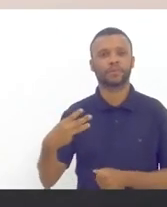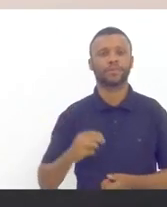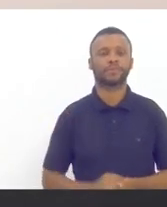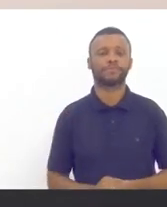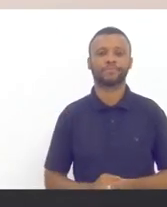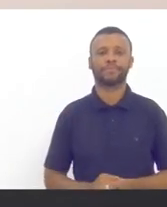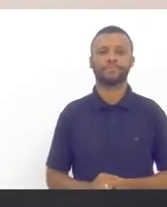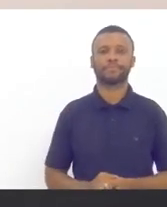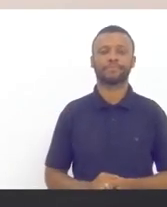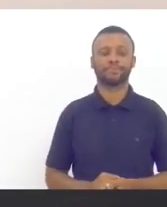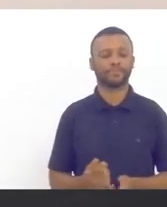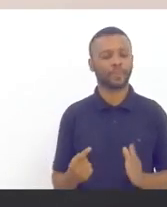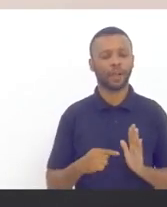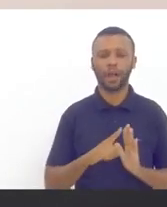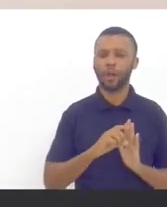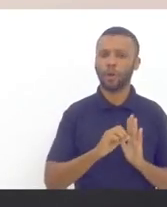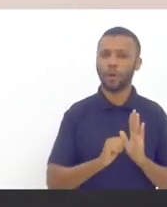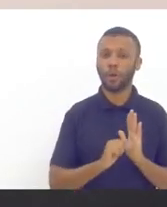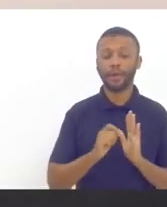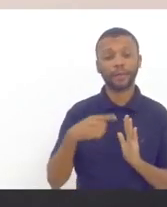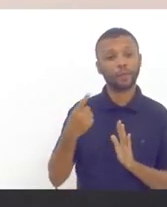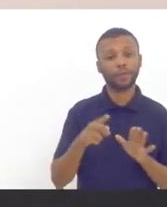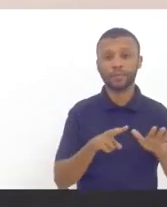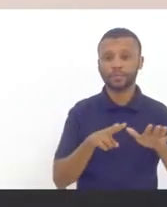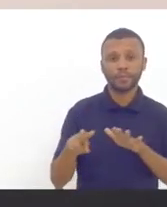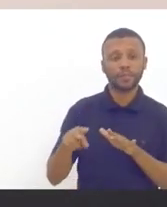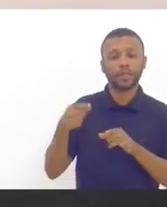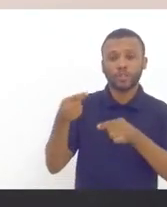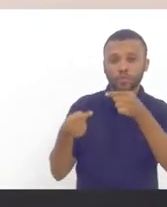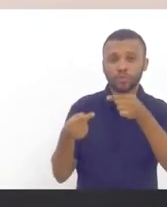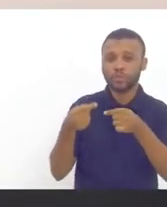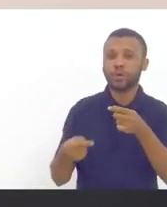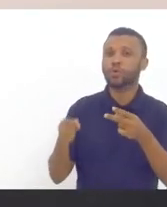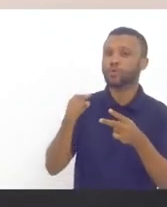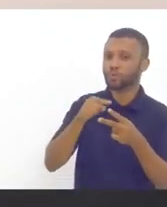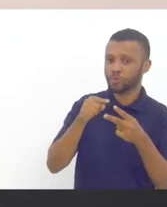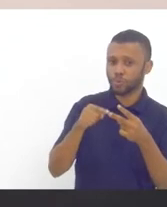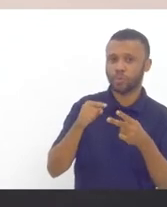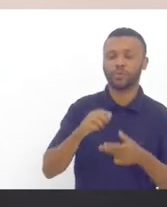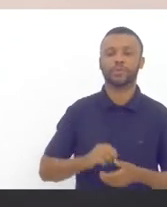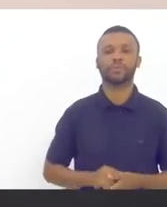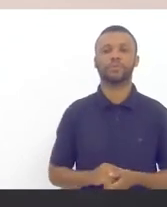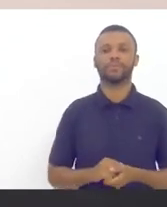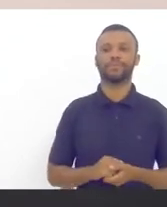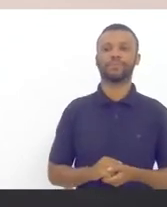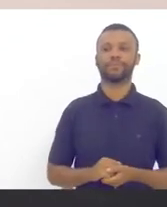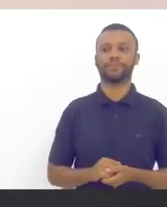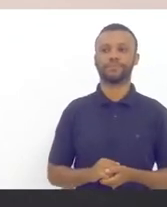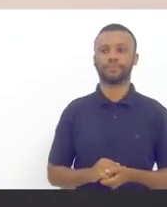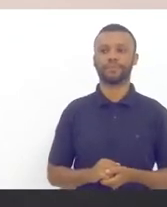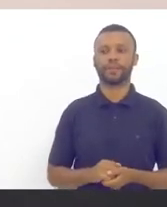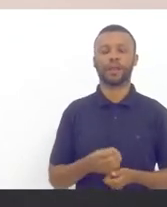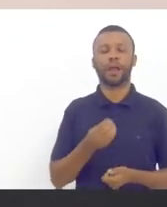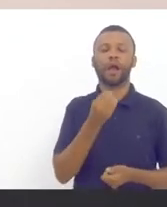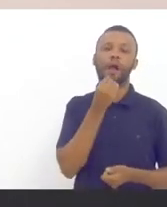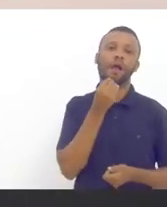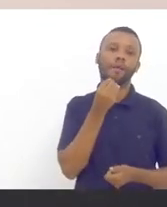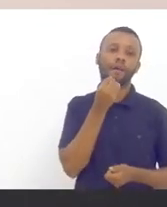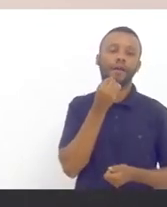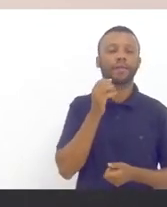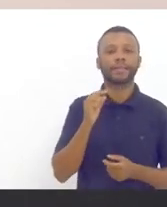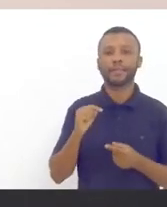A LOA vai a plenário semana que vem ter duas discussões. E, evidentemente, logo